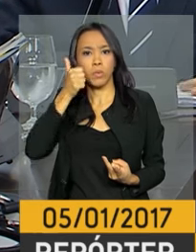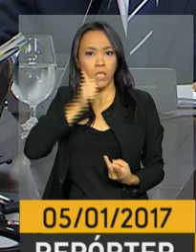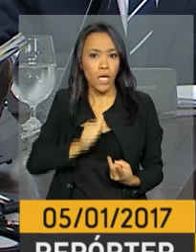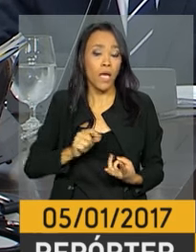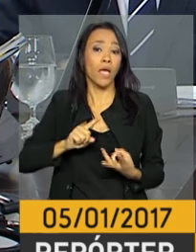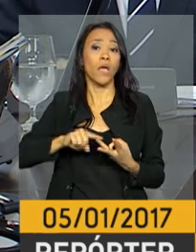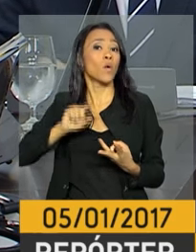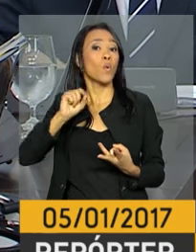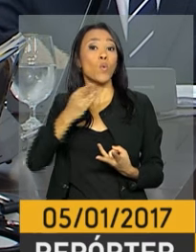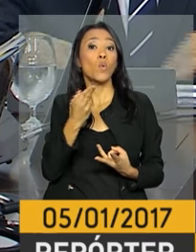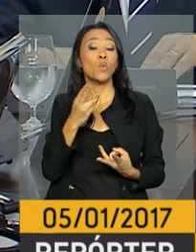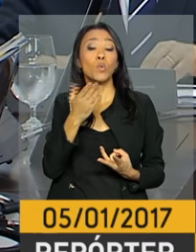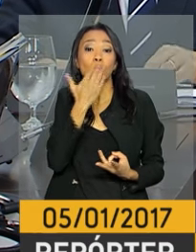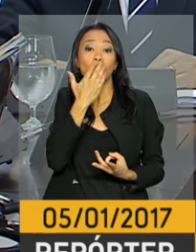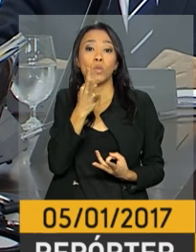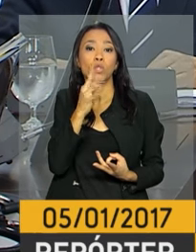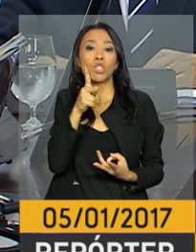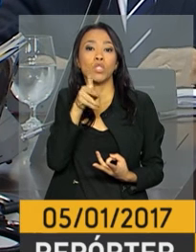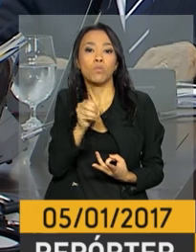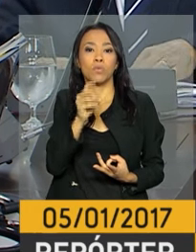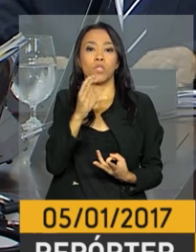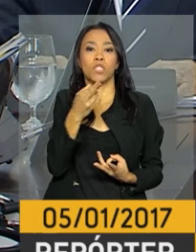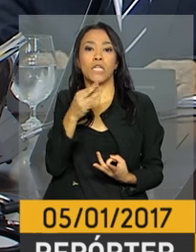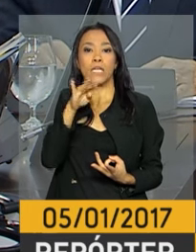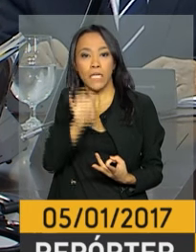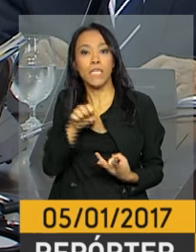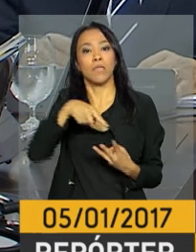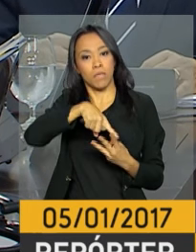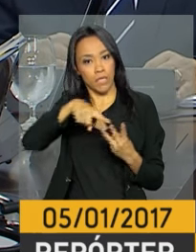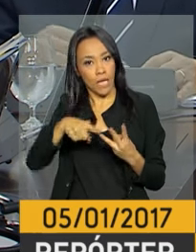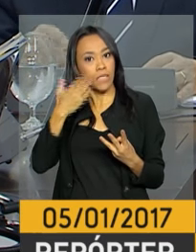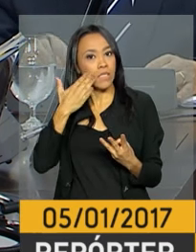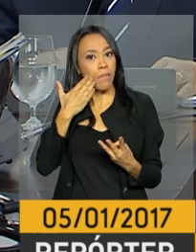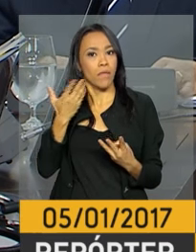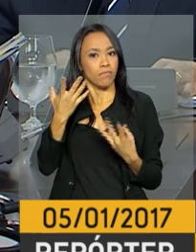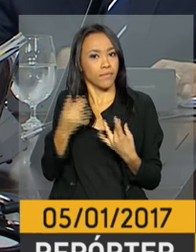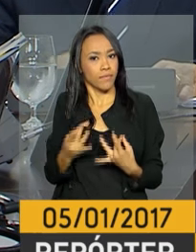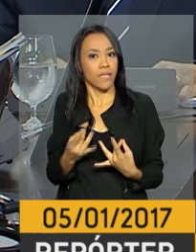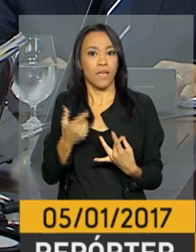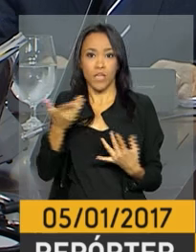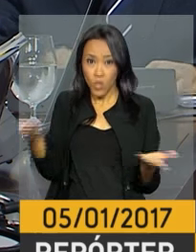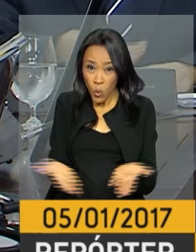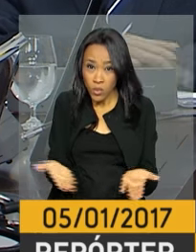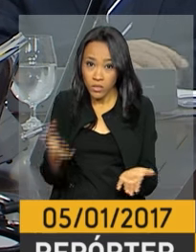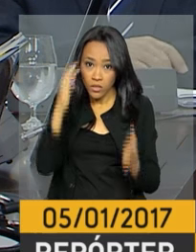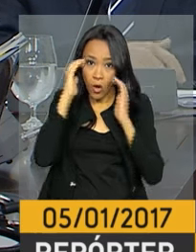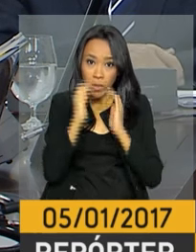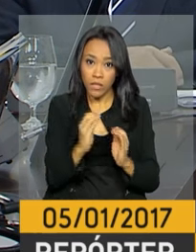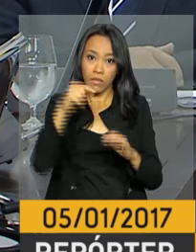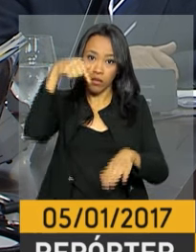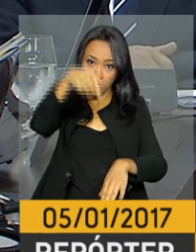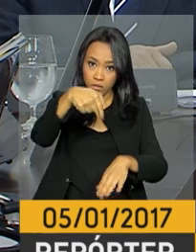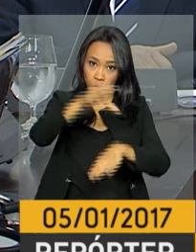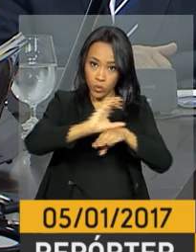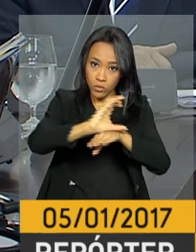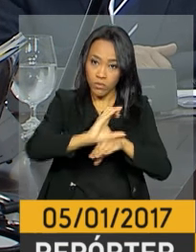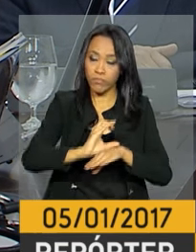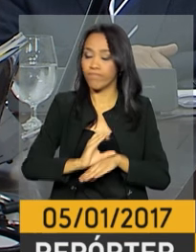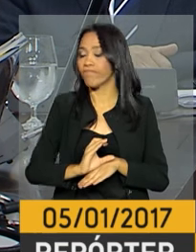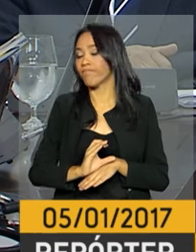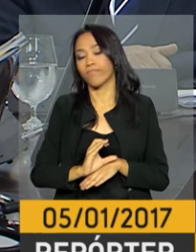que isso não tem sido cumprido portanto está havendo permanentemente por assim dizer uma quase